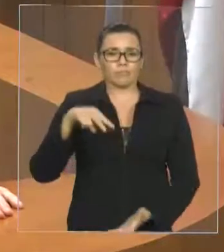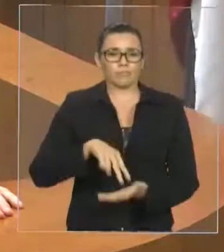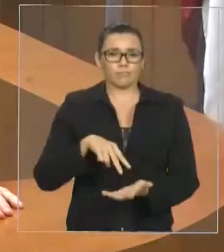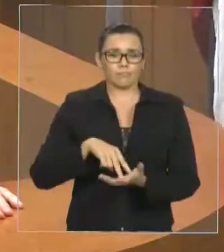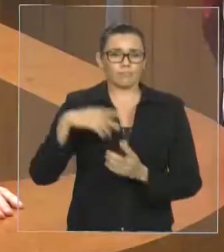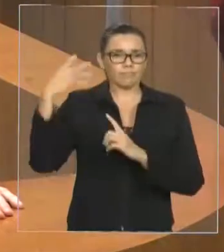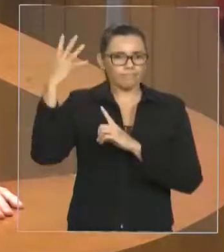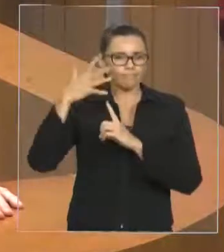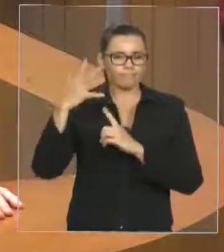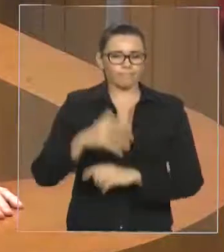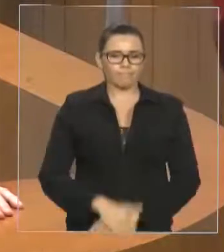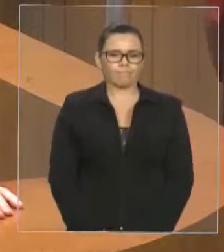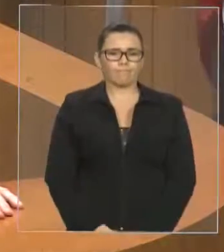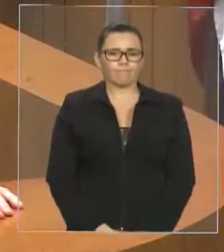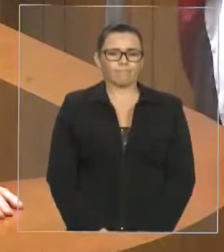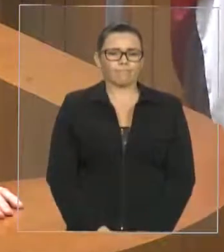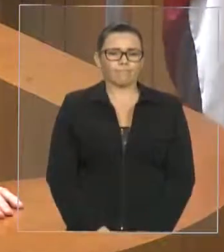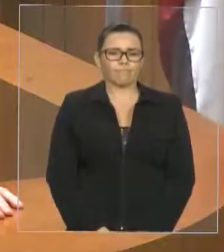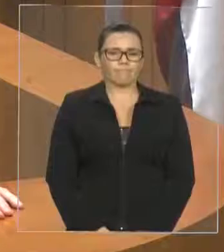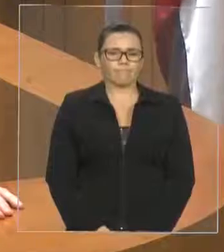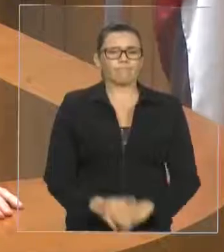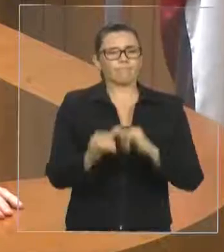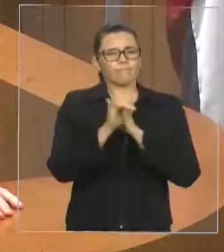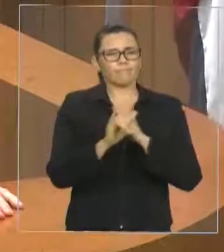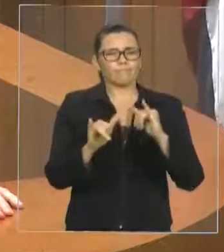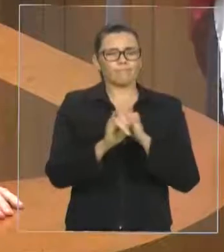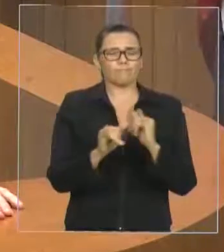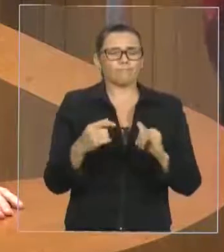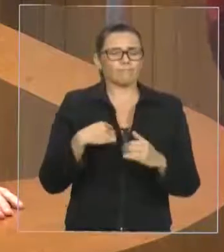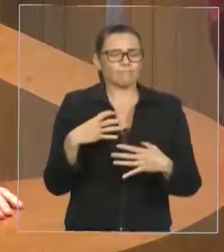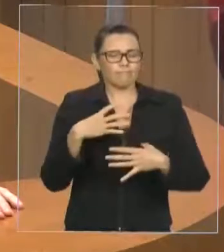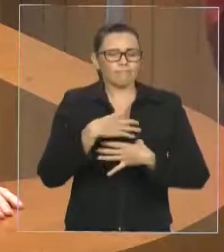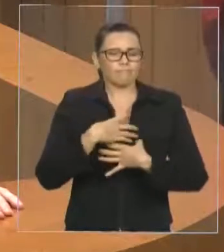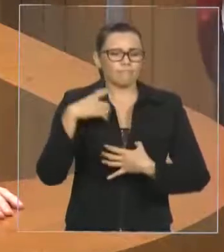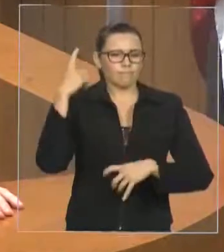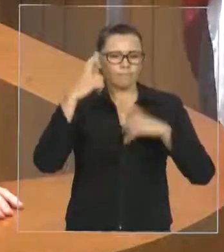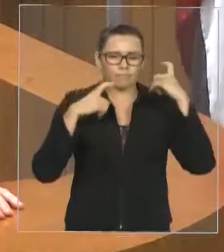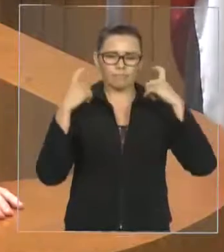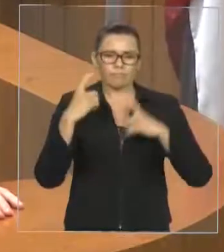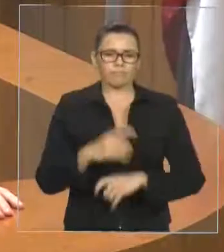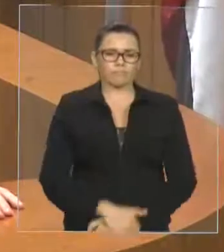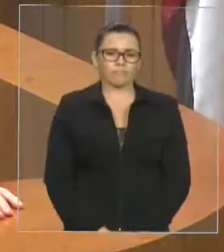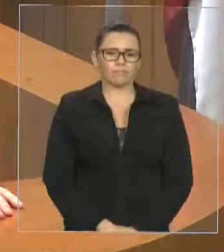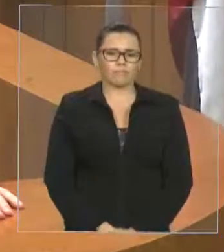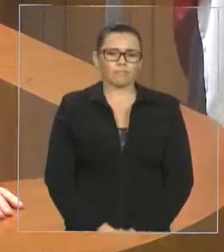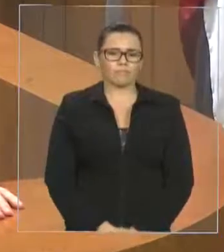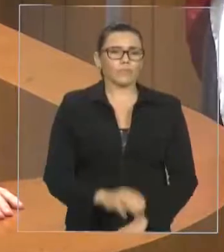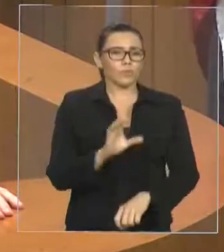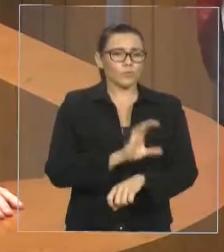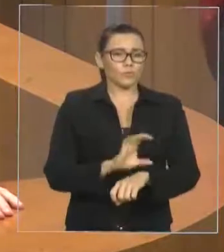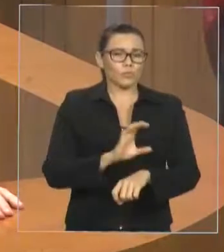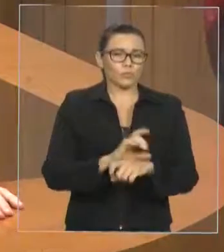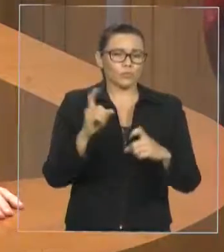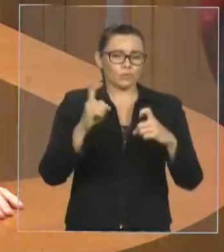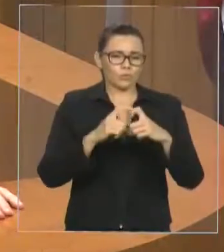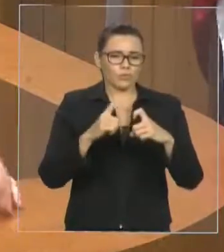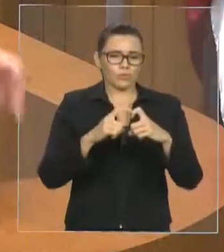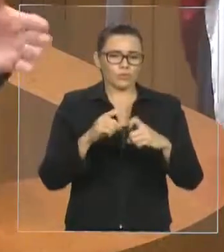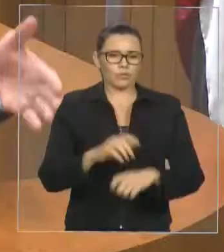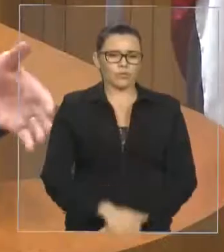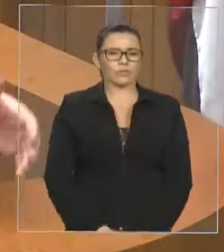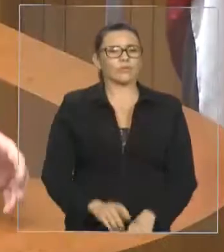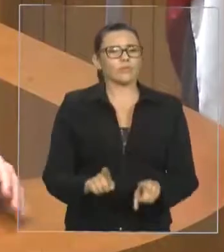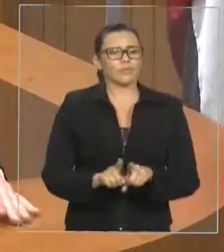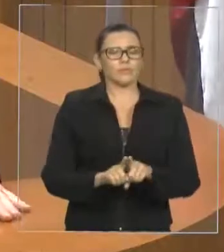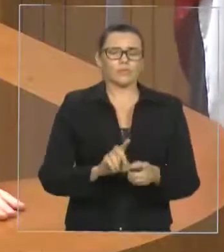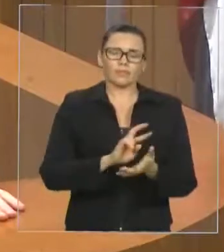falar com preocupação do que está acontecendo com o curso de medicina e outros cursos